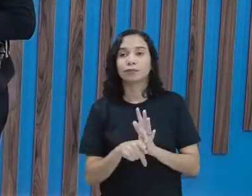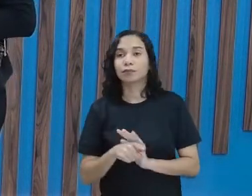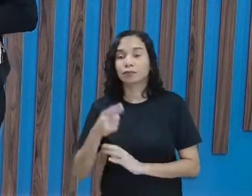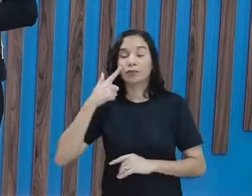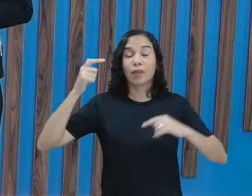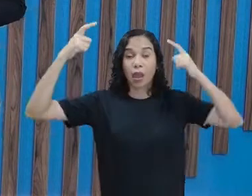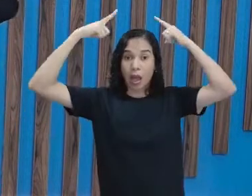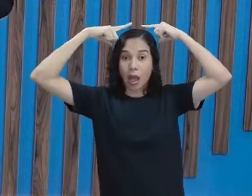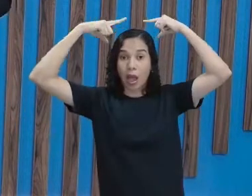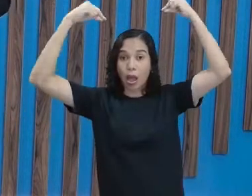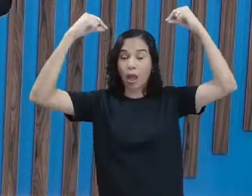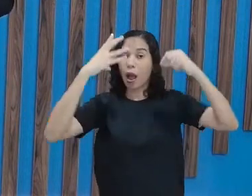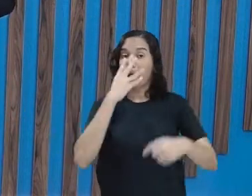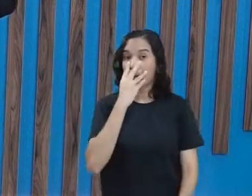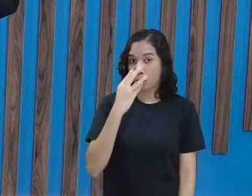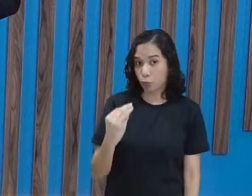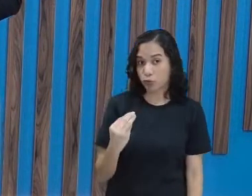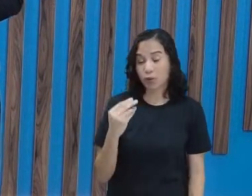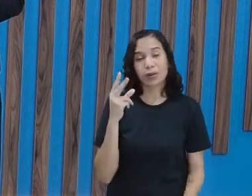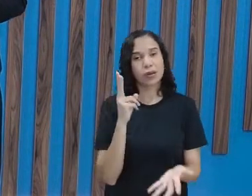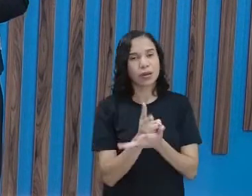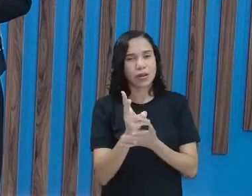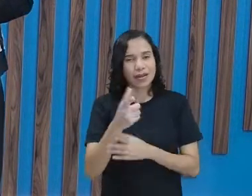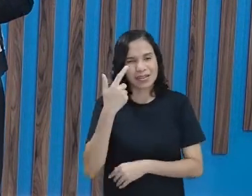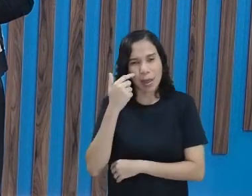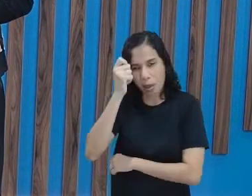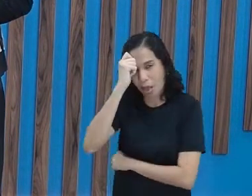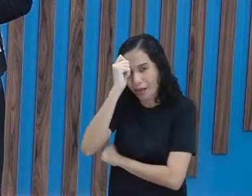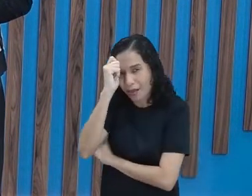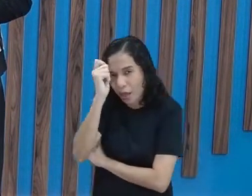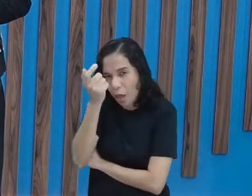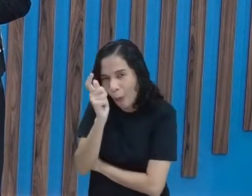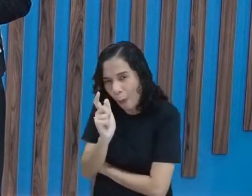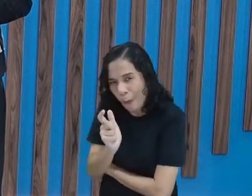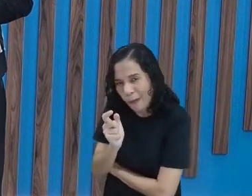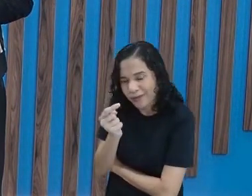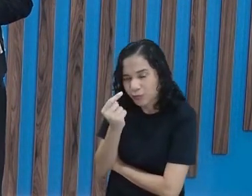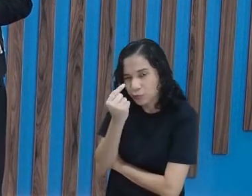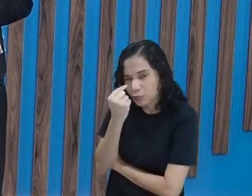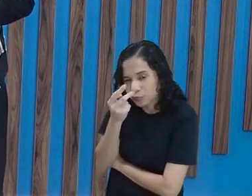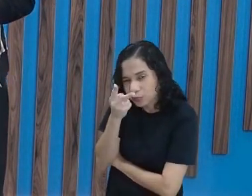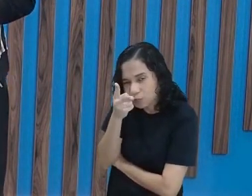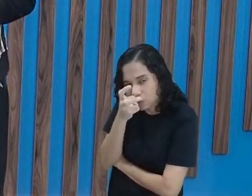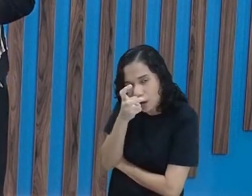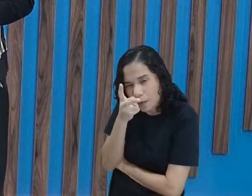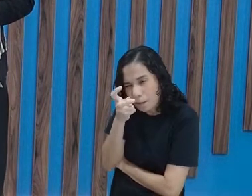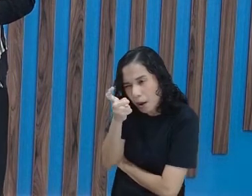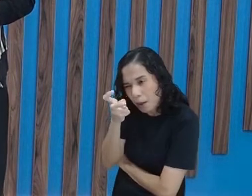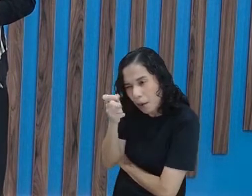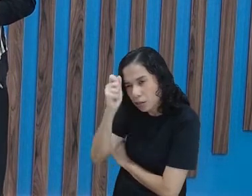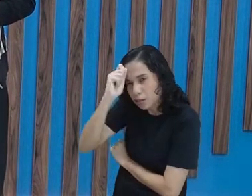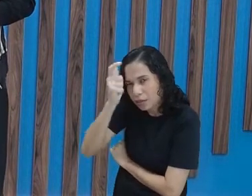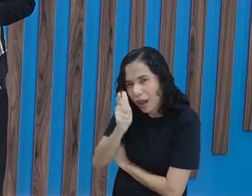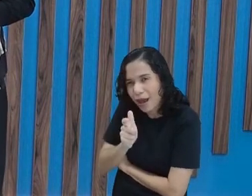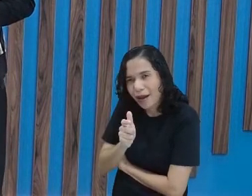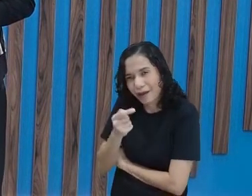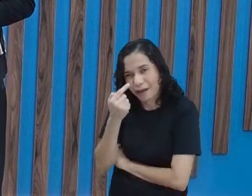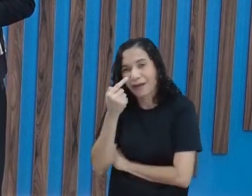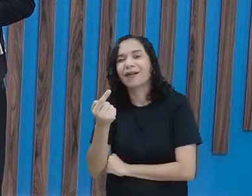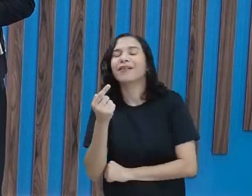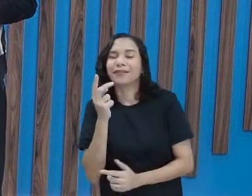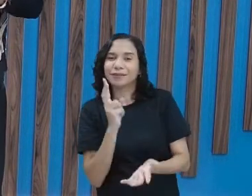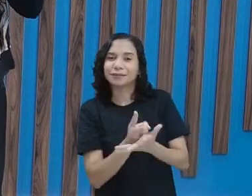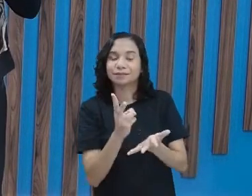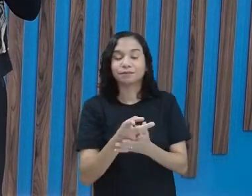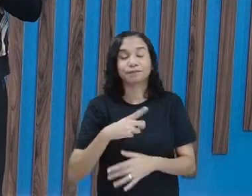Aqui, a raposa. A raposa é sempre aquela esperta, a que é a mais astuta, mais esperta,